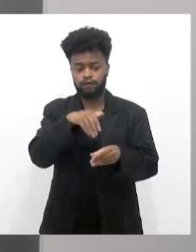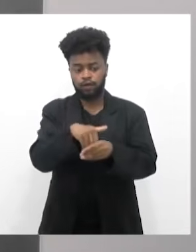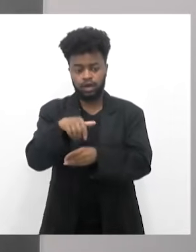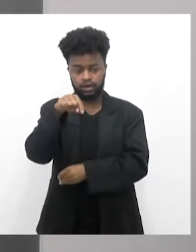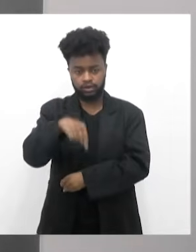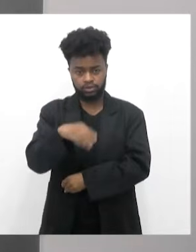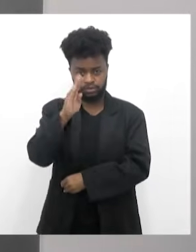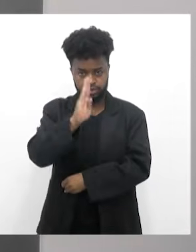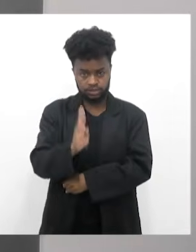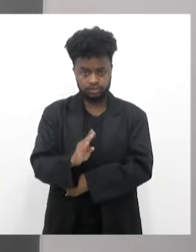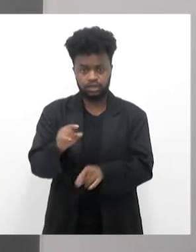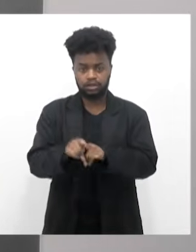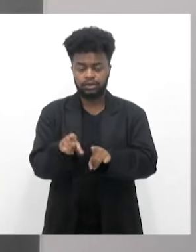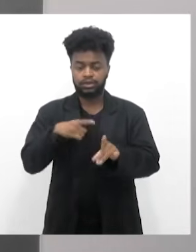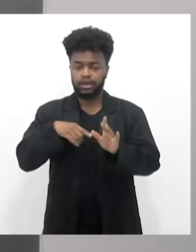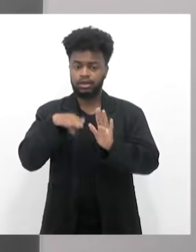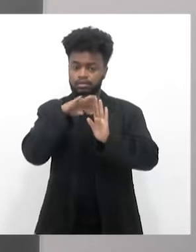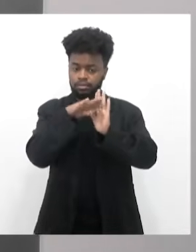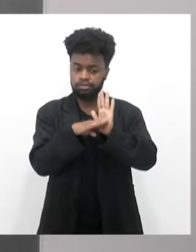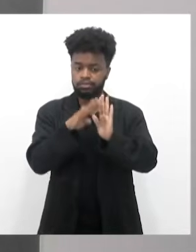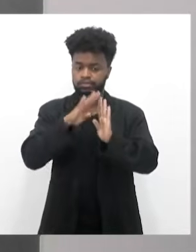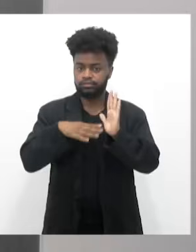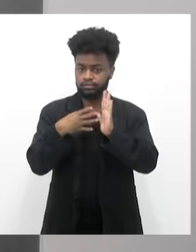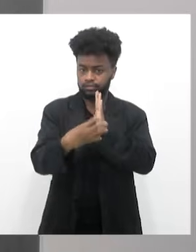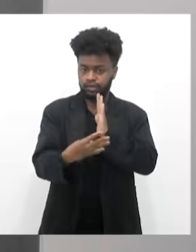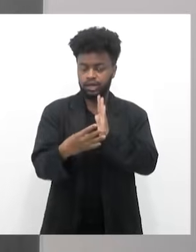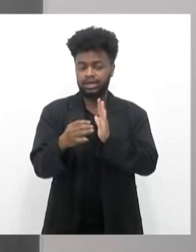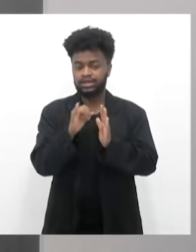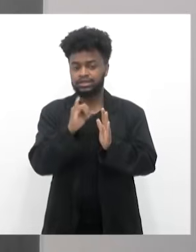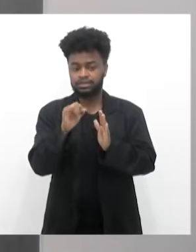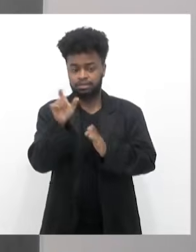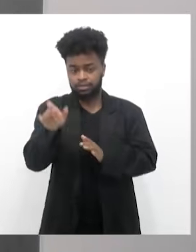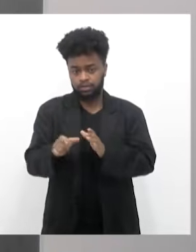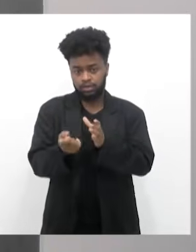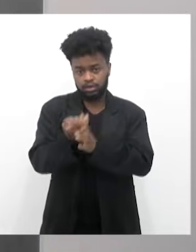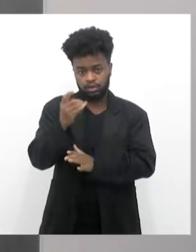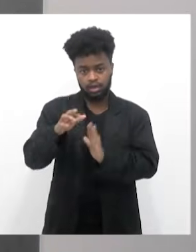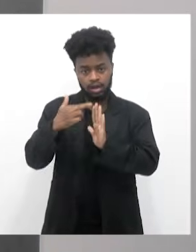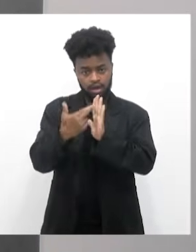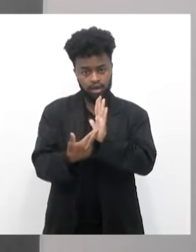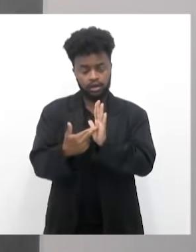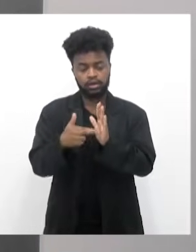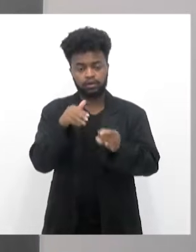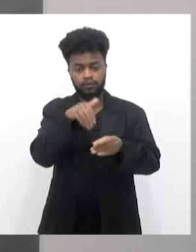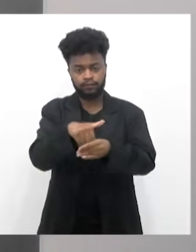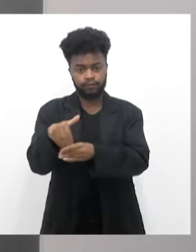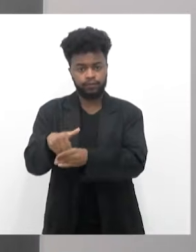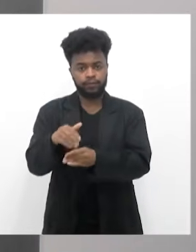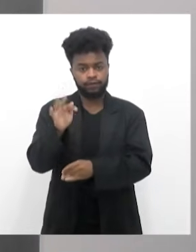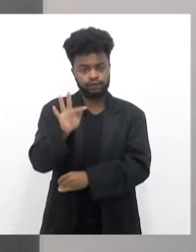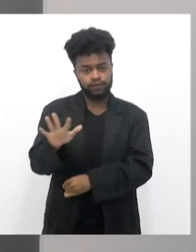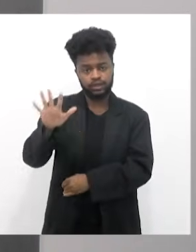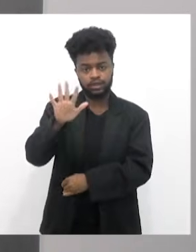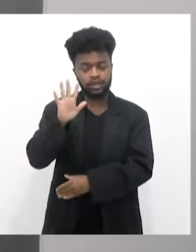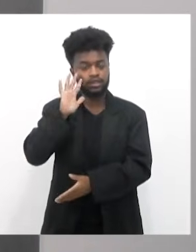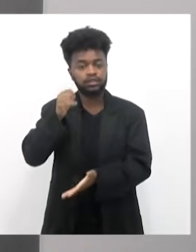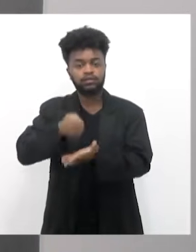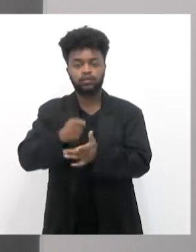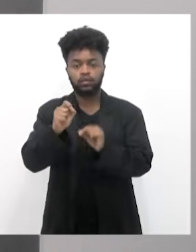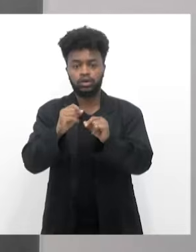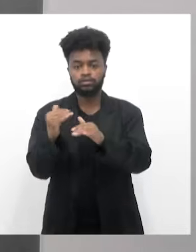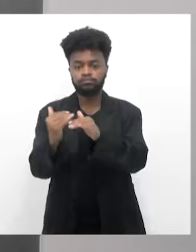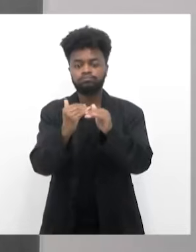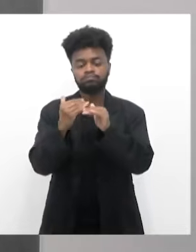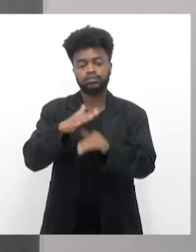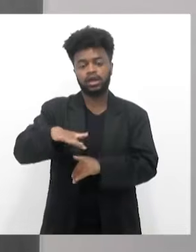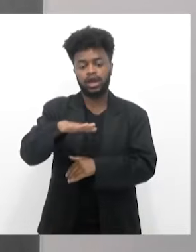há todo um cronograma. O legislador federal, quando criou as regras da eleição, ele defendeu a isonomia do pleito